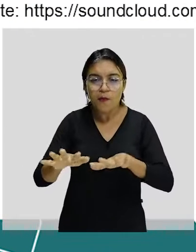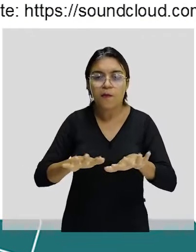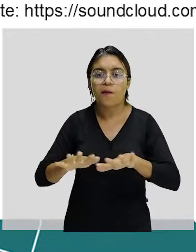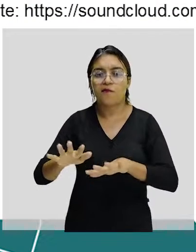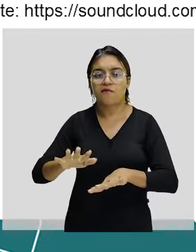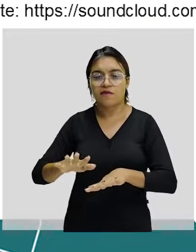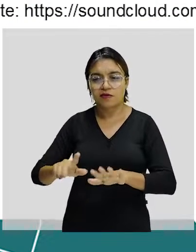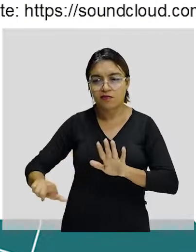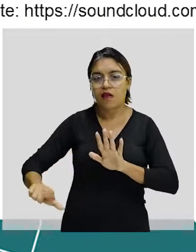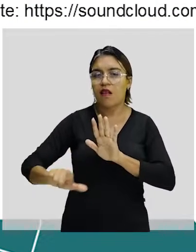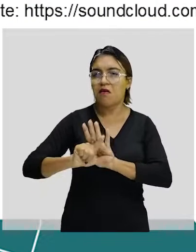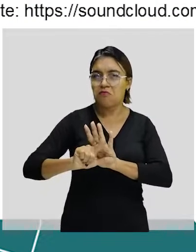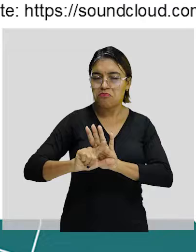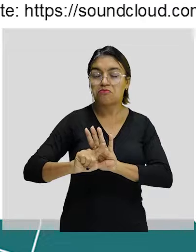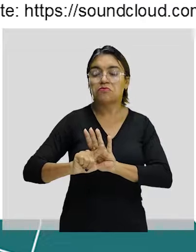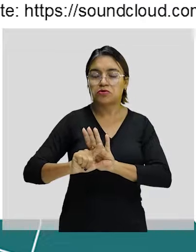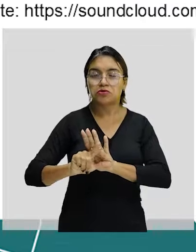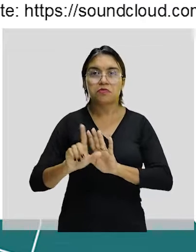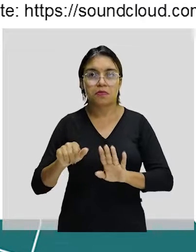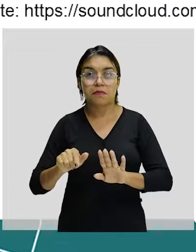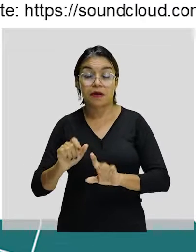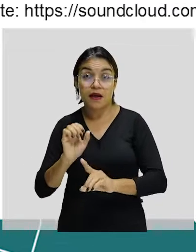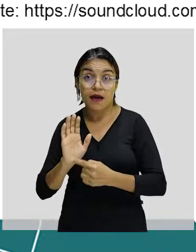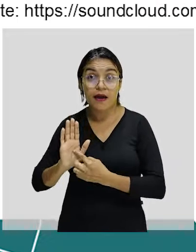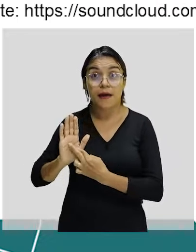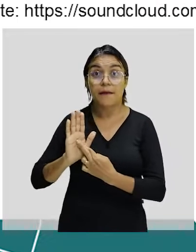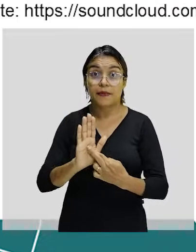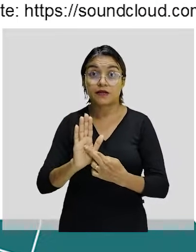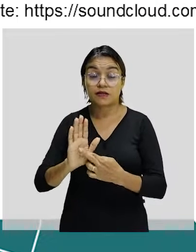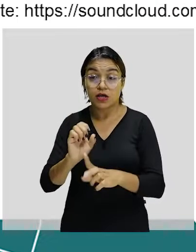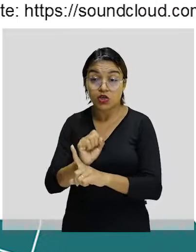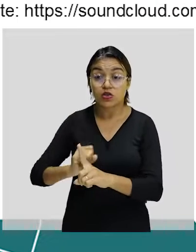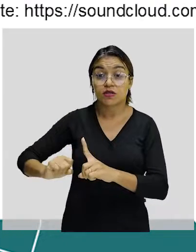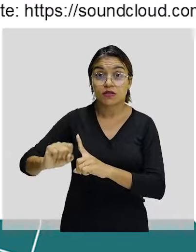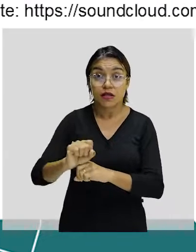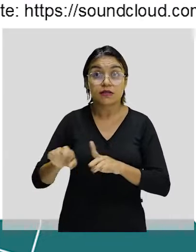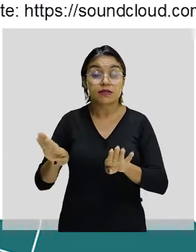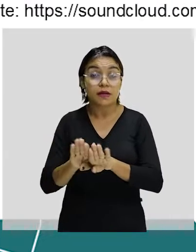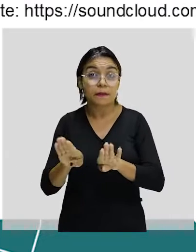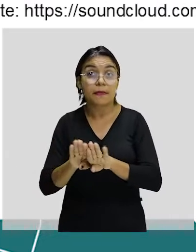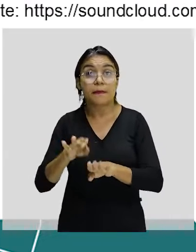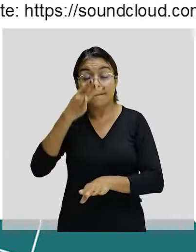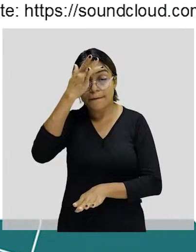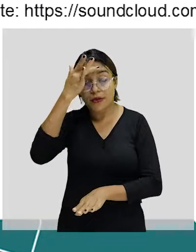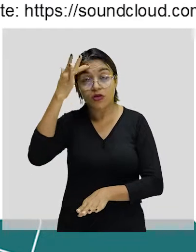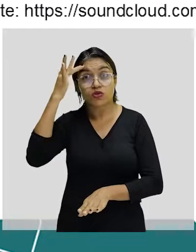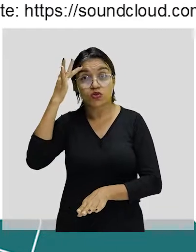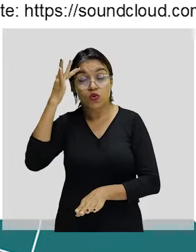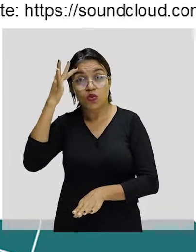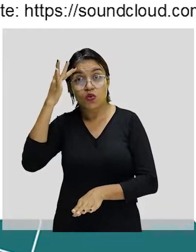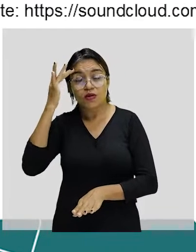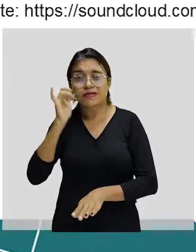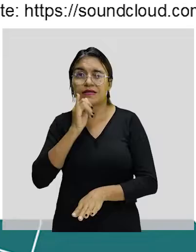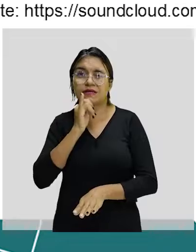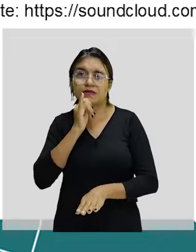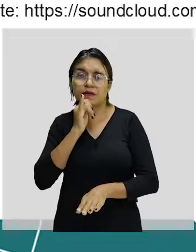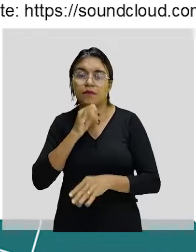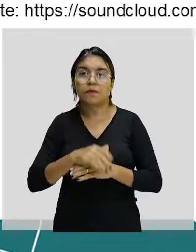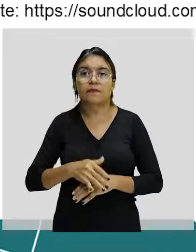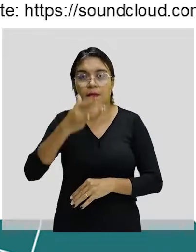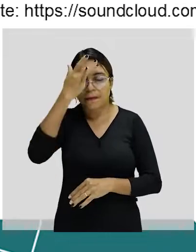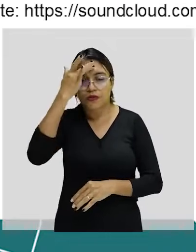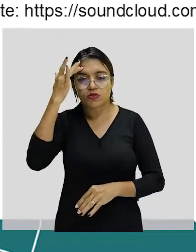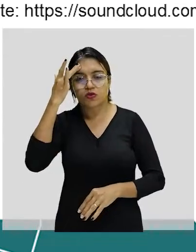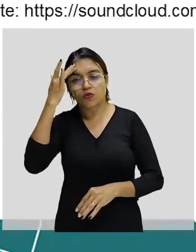a sociedade e para identificar também pessoas que têm classes sociais menos abastadas, né? Então, as pessoas que